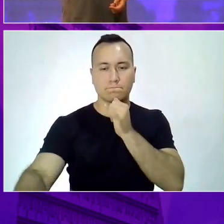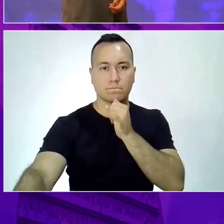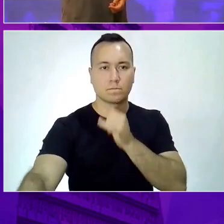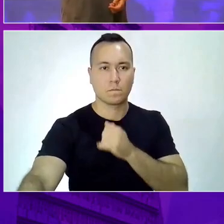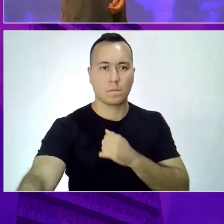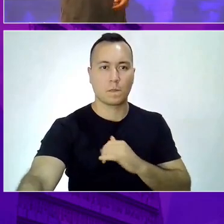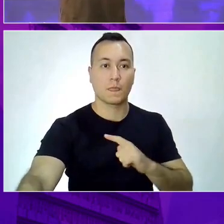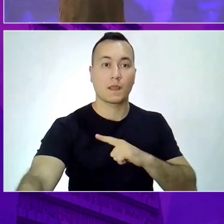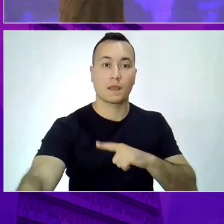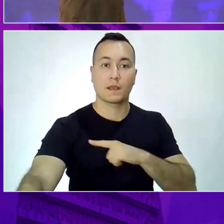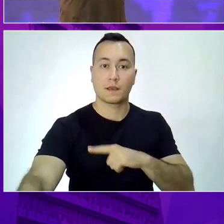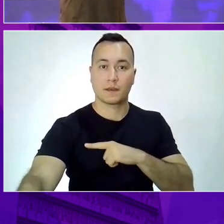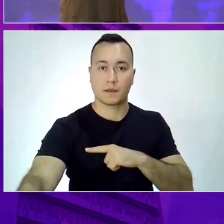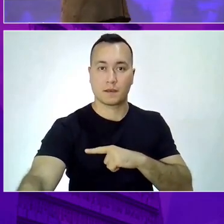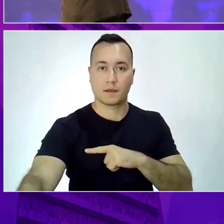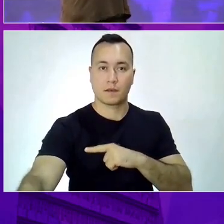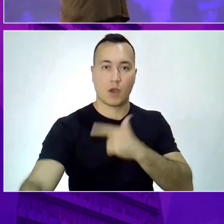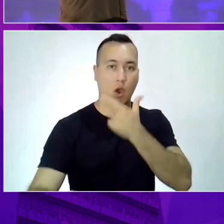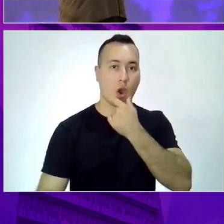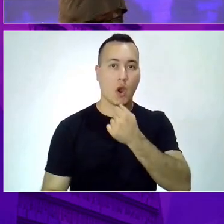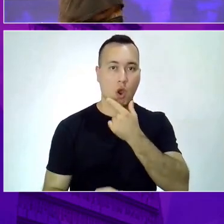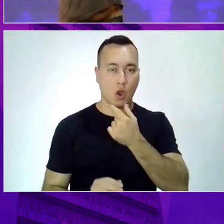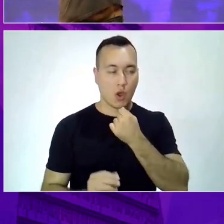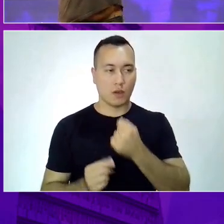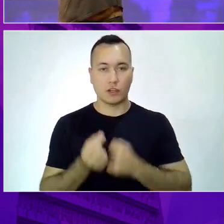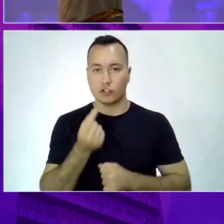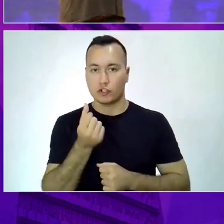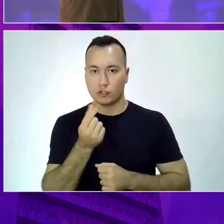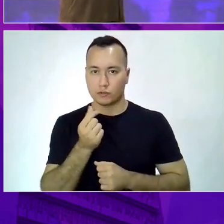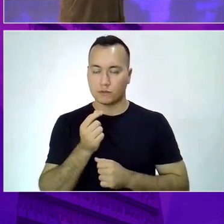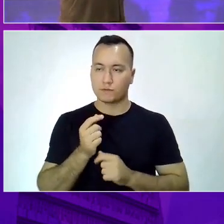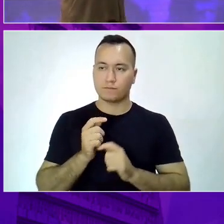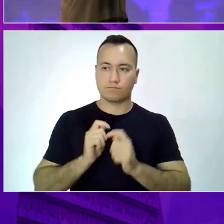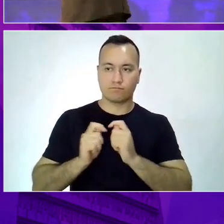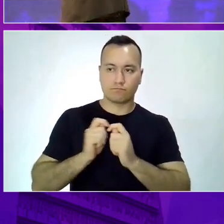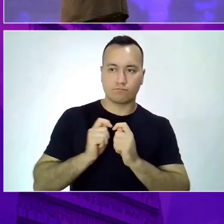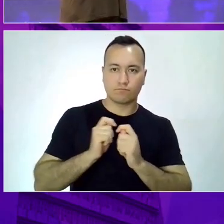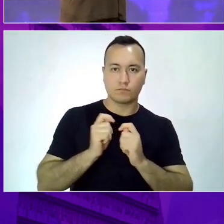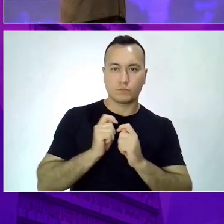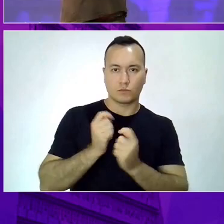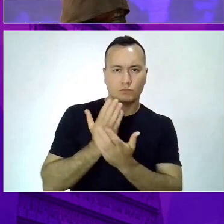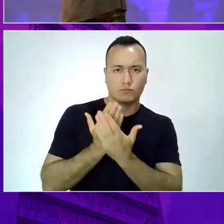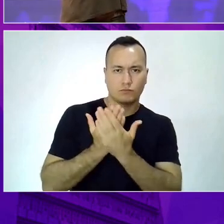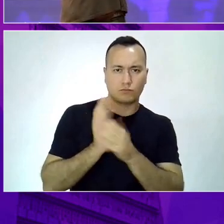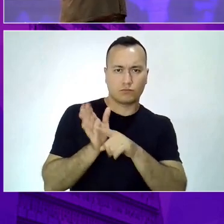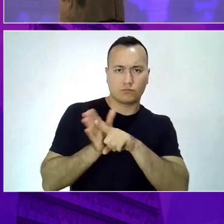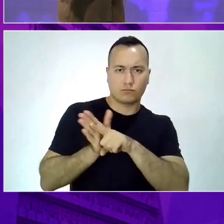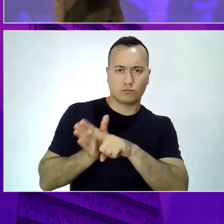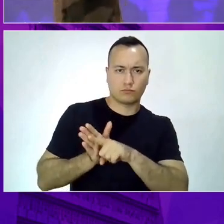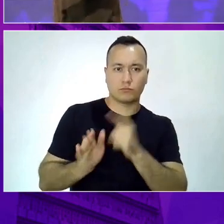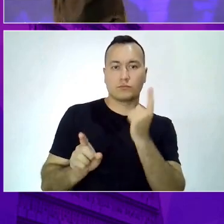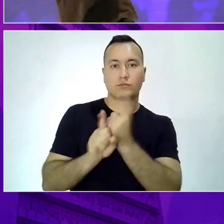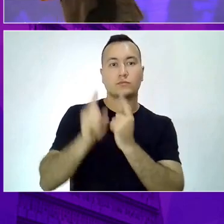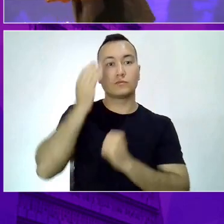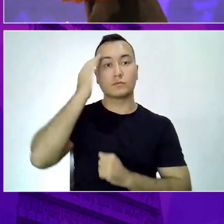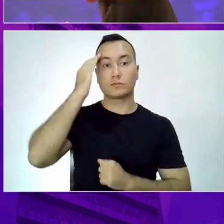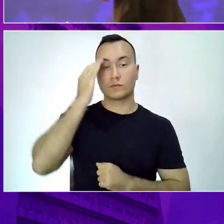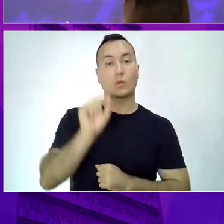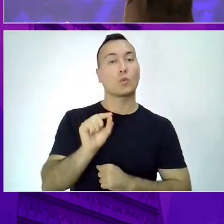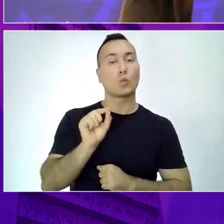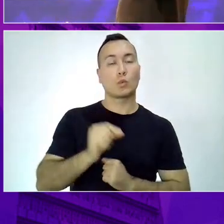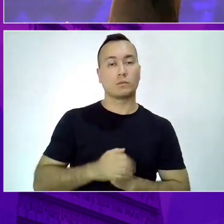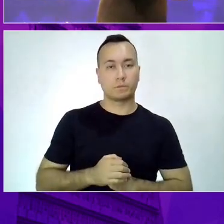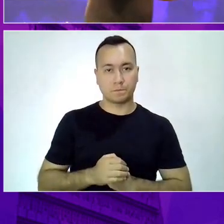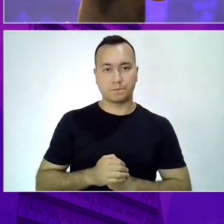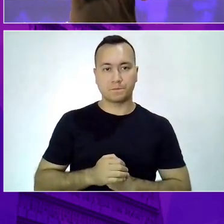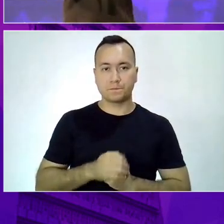que fala sobre isso. Normalmente faz isso aqui, certo? Então a gente está nessa década fazendo isso daqui. A gente vai fazer uma manobra,